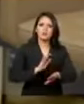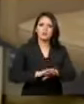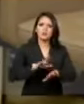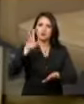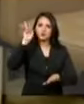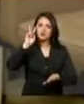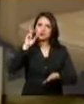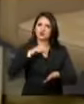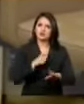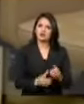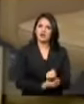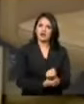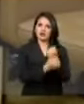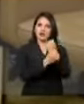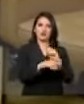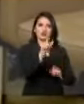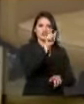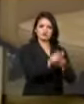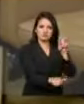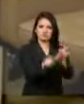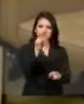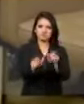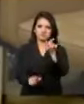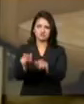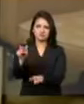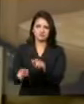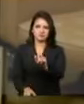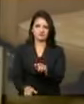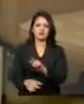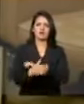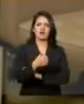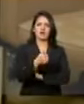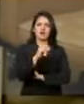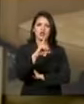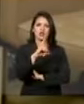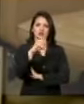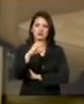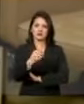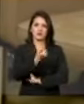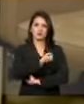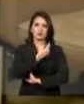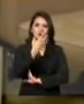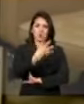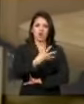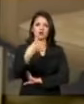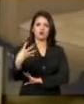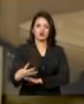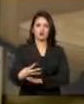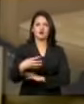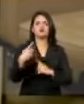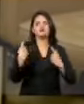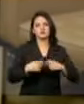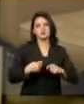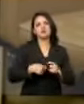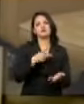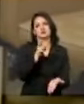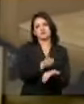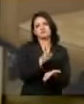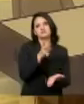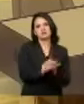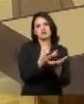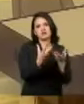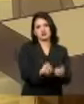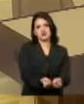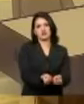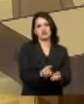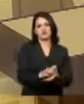garantias individuais, a ação declaratória número 44 deve ser julgada procedente. Muito obrigado.